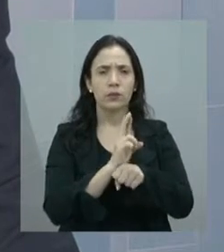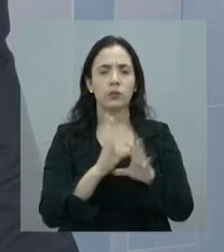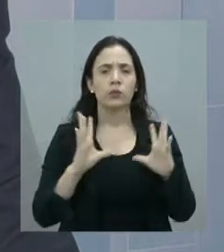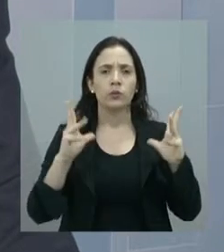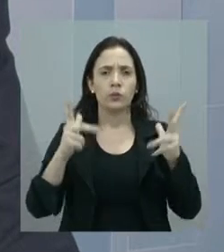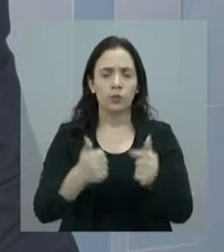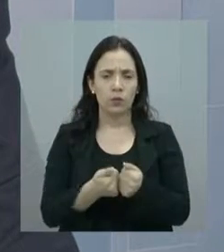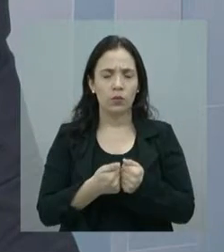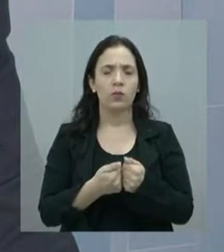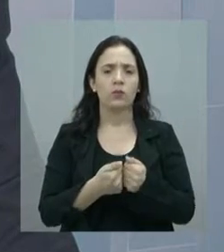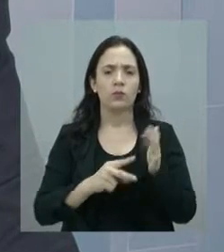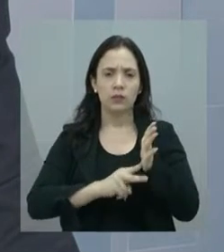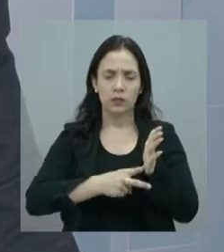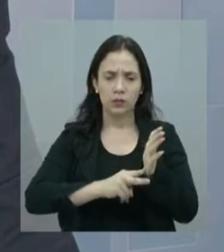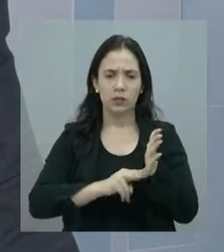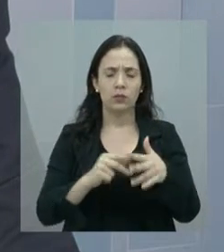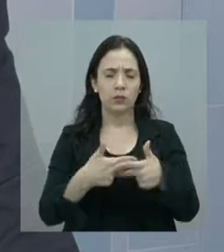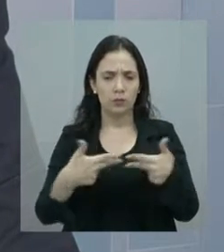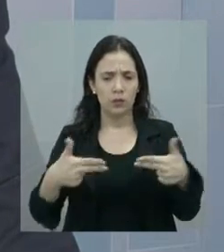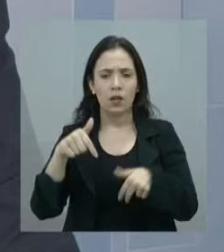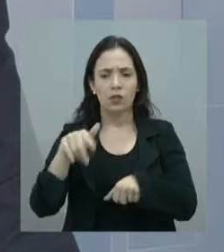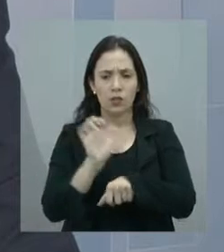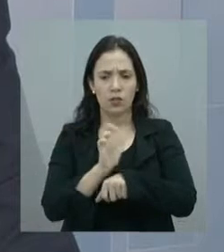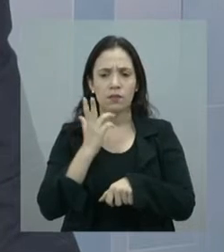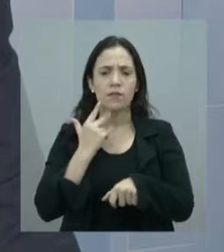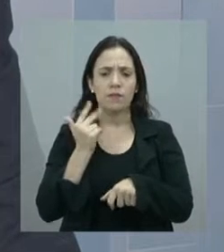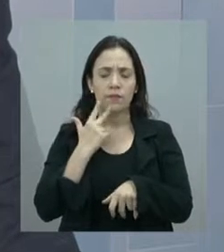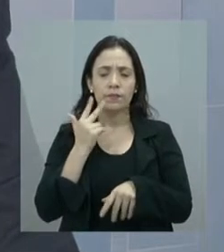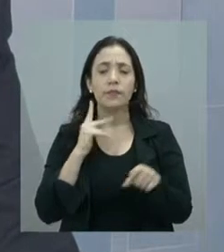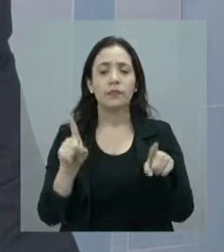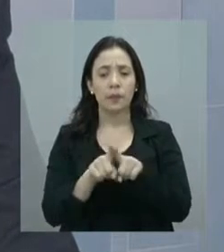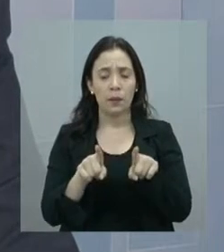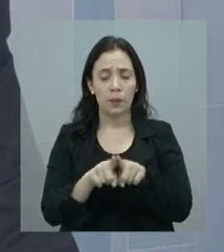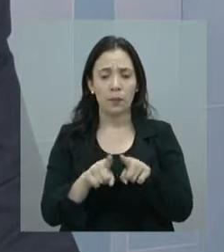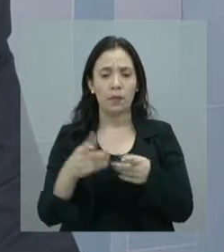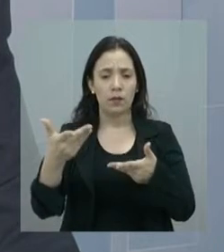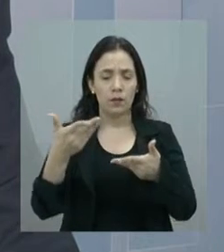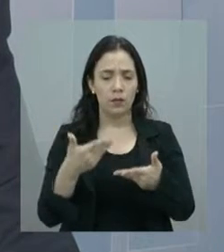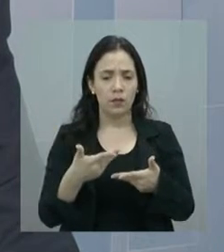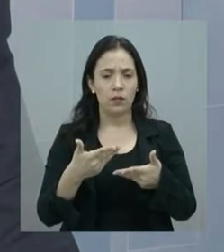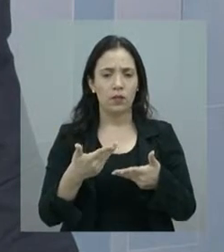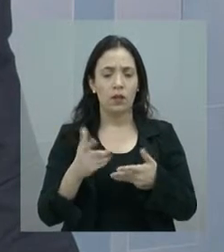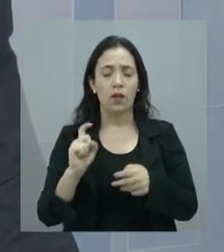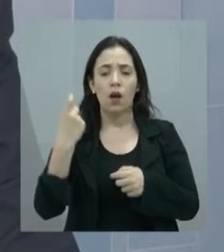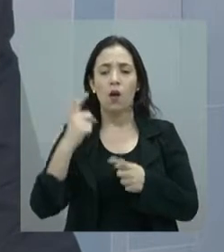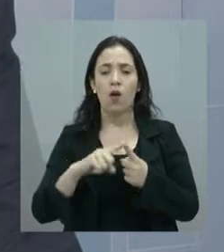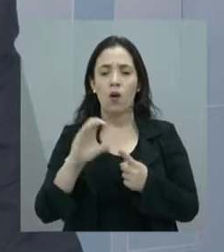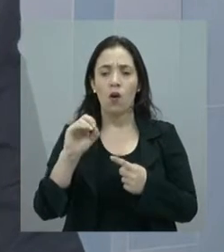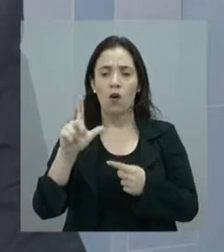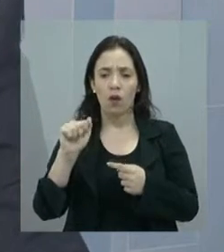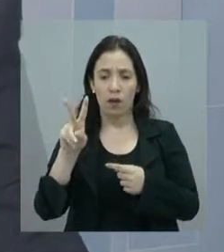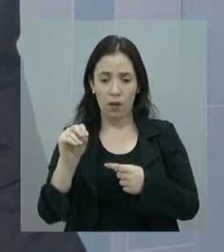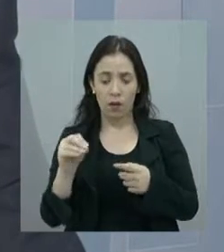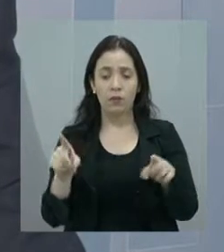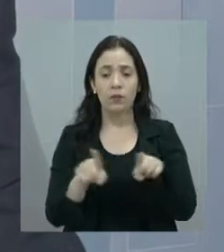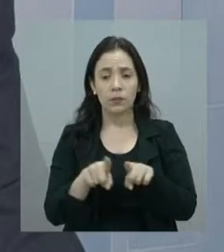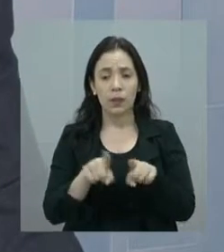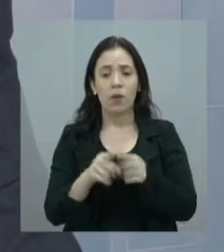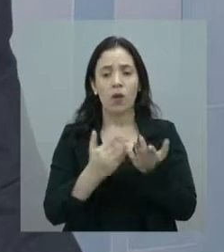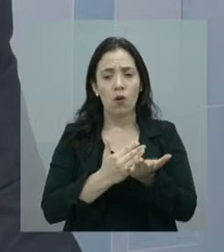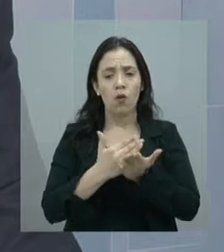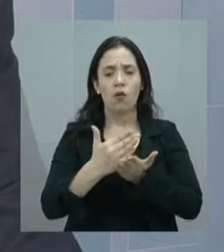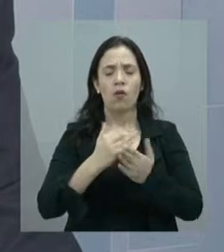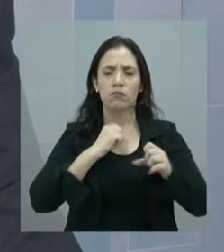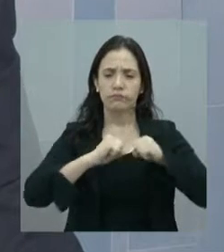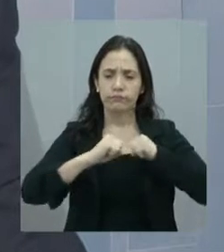as classes sindicais do Estado, nós chamamos o superintendente na época, que é o Olavo, e a partir dali nós começamos o debate,